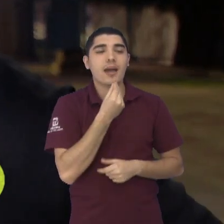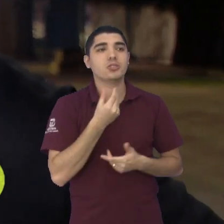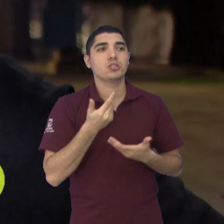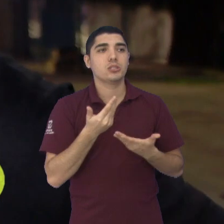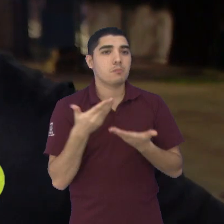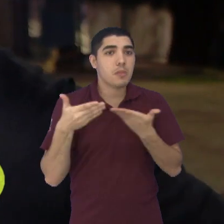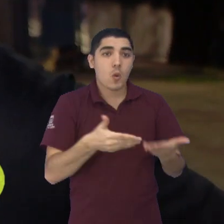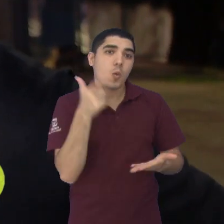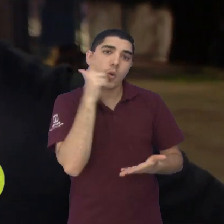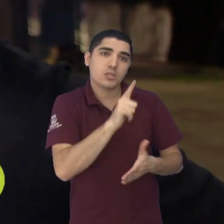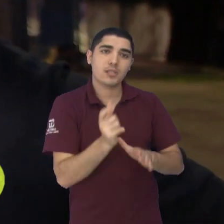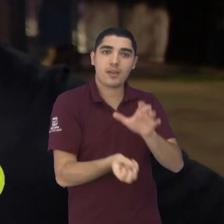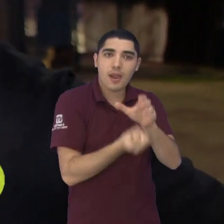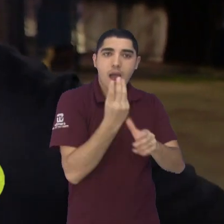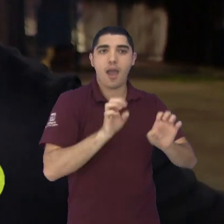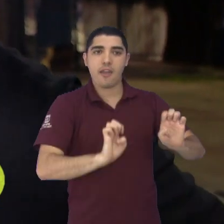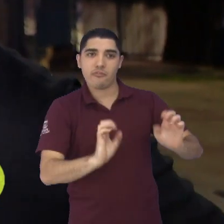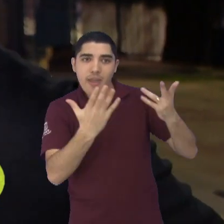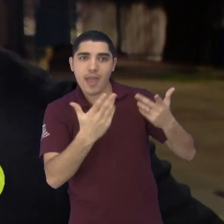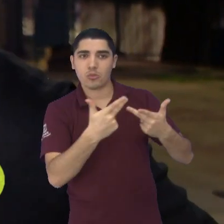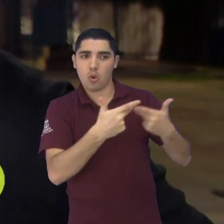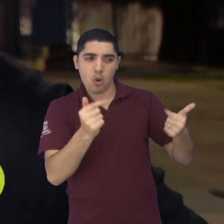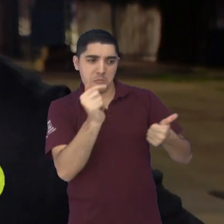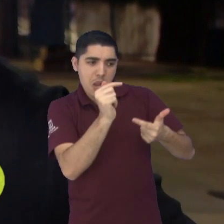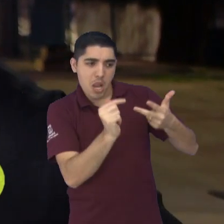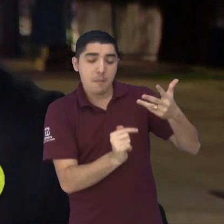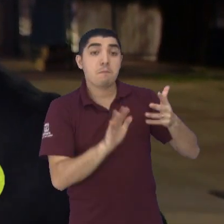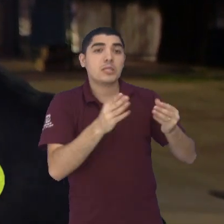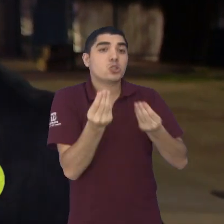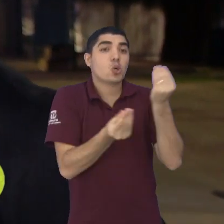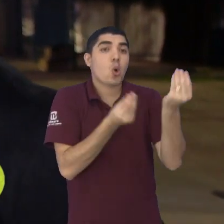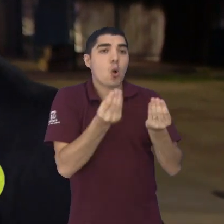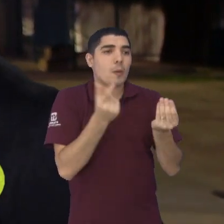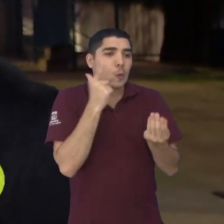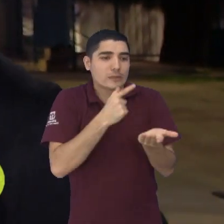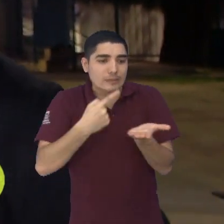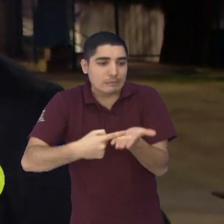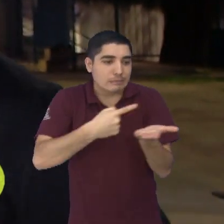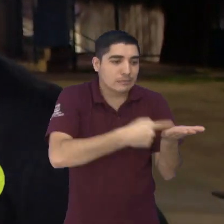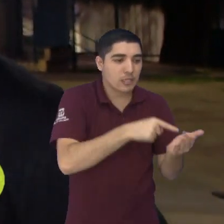São José também, mais uma. E como que é conciliar isso também com os jogos do time?